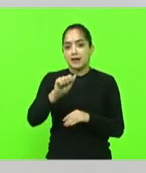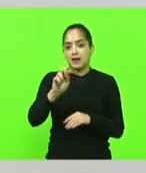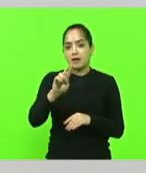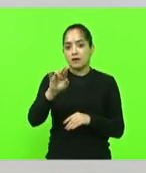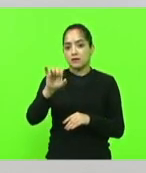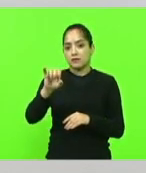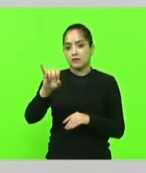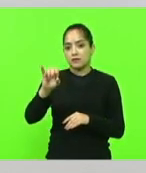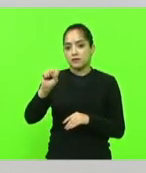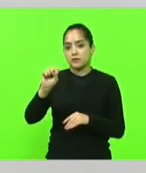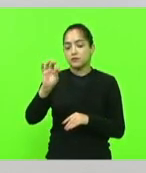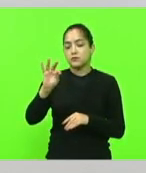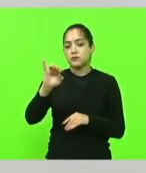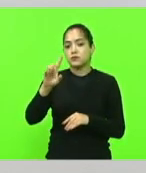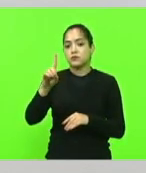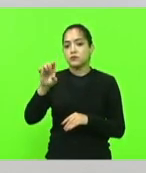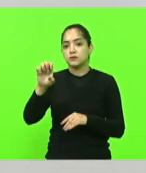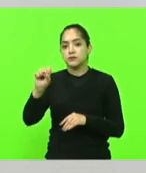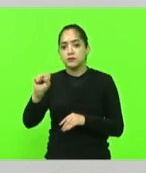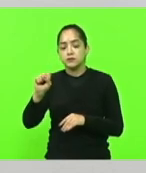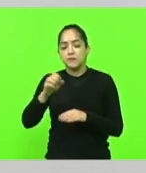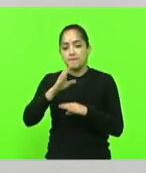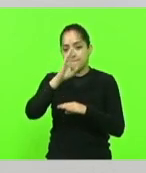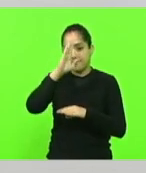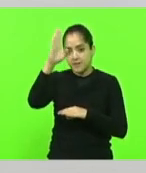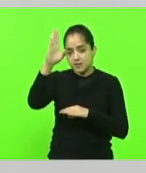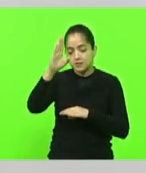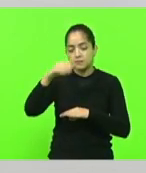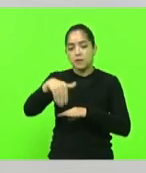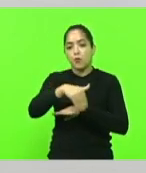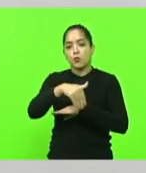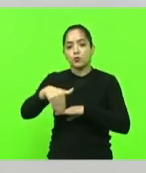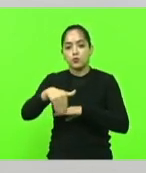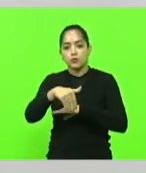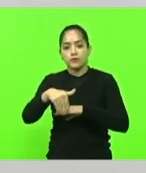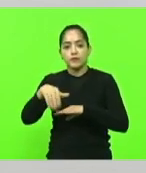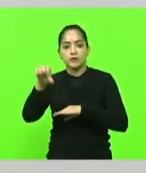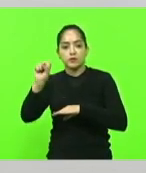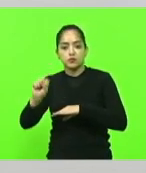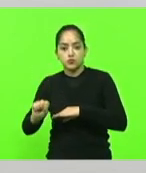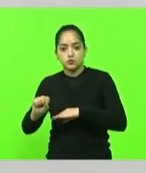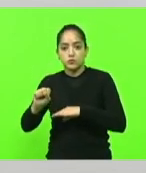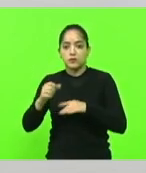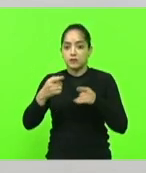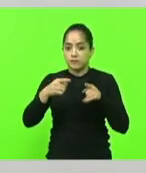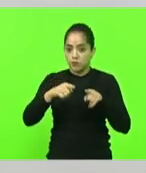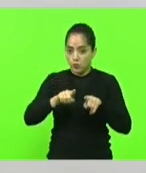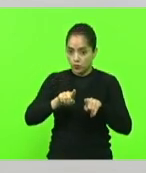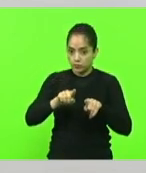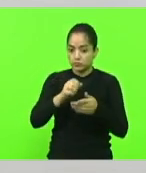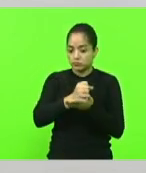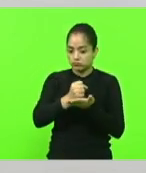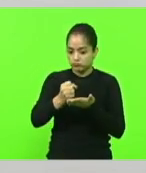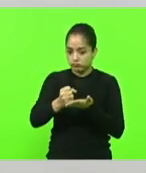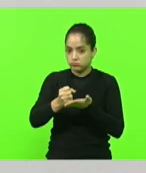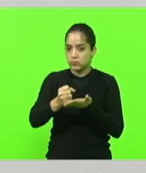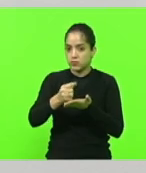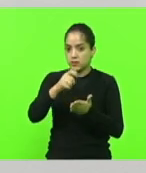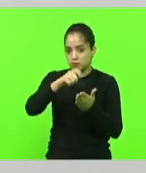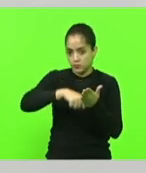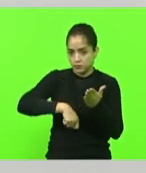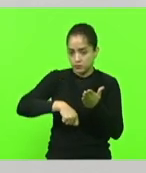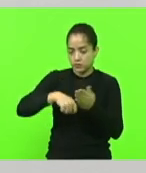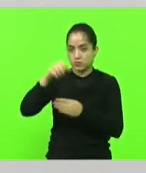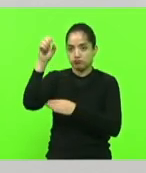rodovias do sul do estado, teve um contrato assinado com a empresa Santa Rita e, finalmente, a